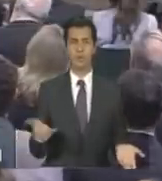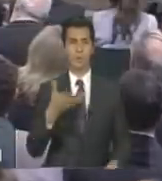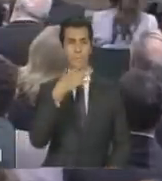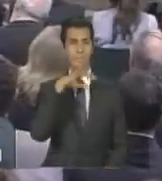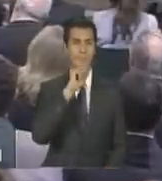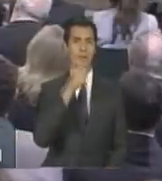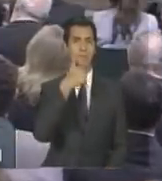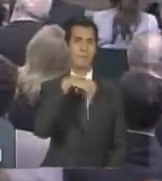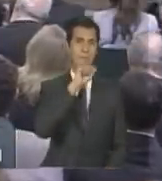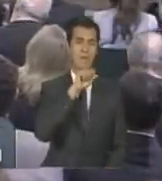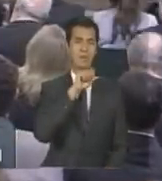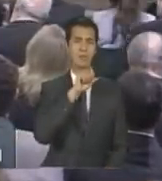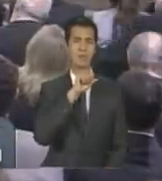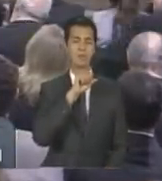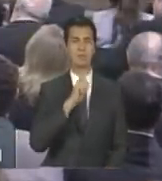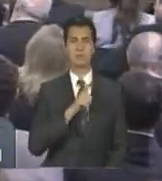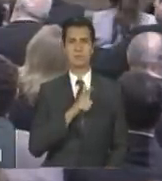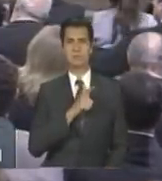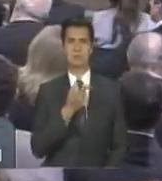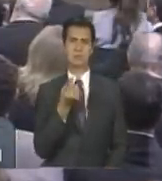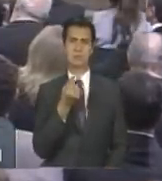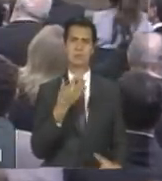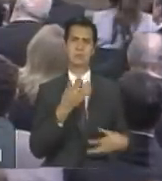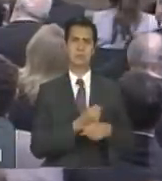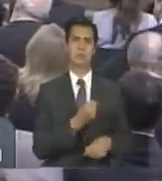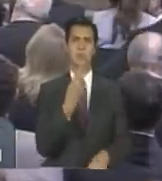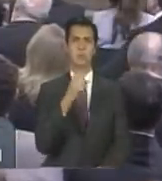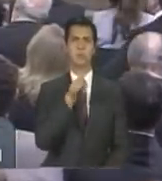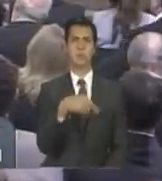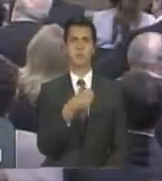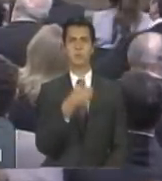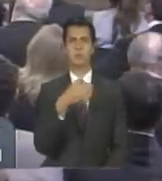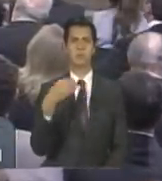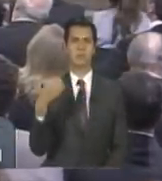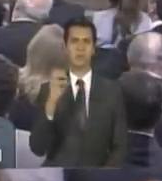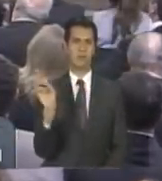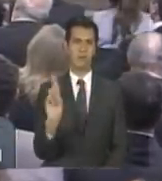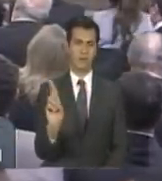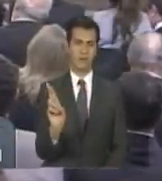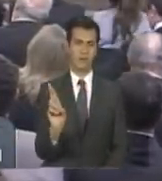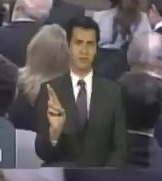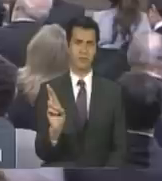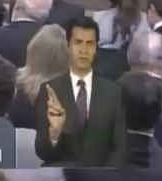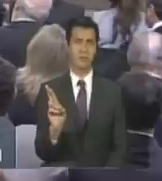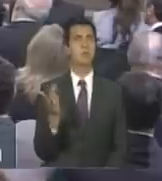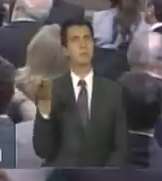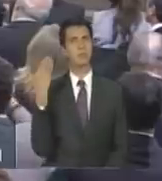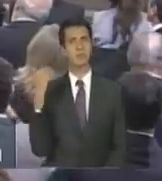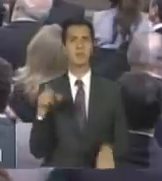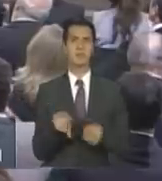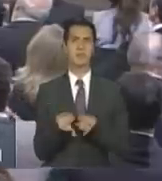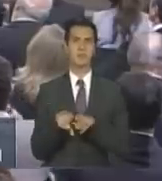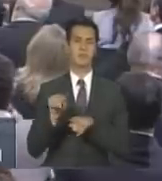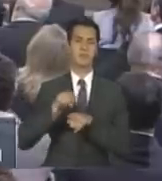os dois, cada um ganhava em torno de 1.100, na época, e na época